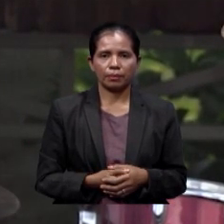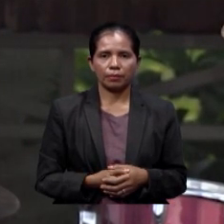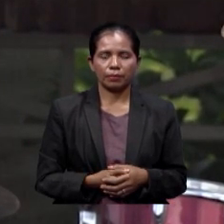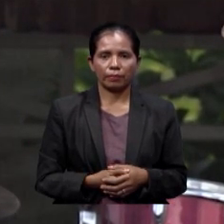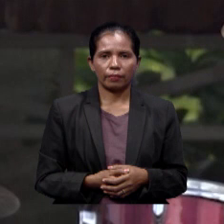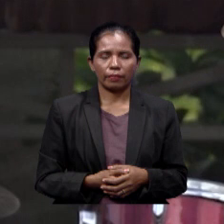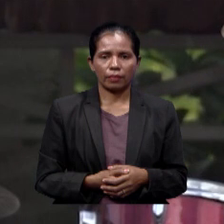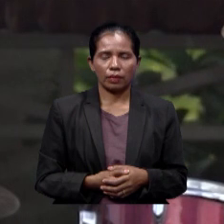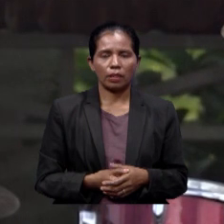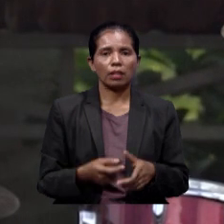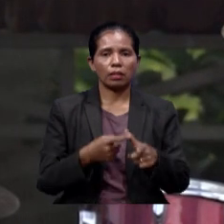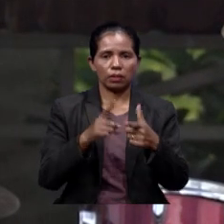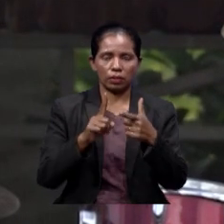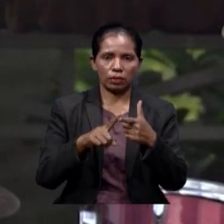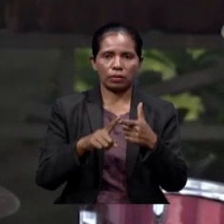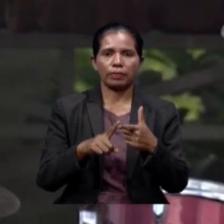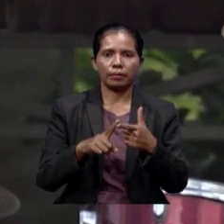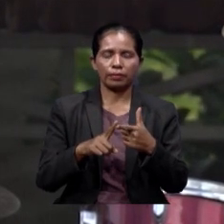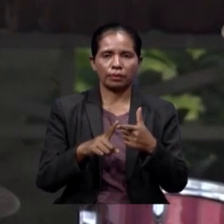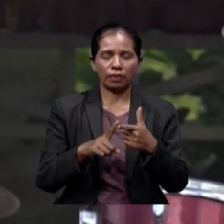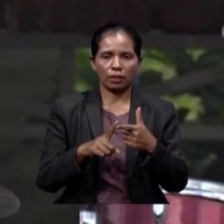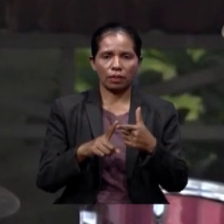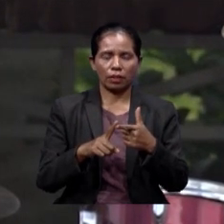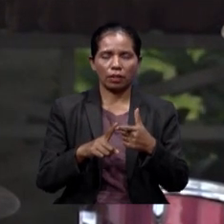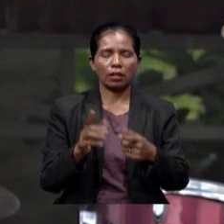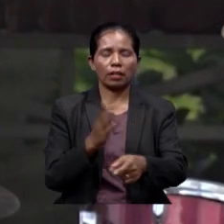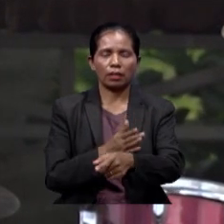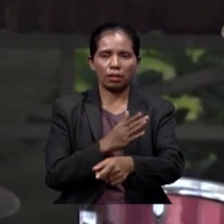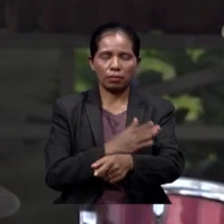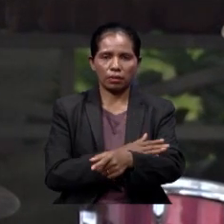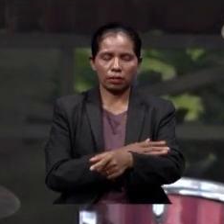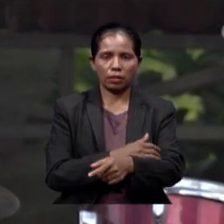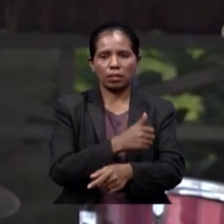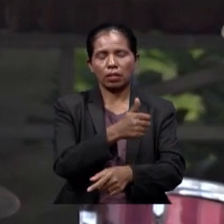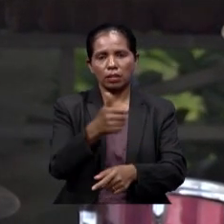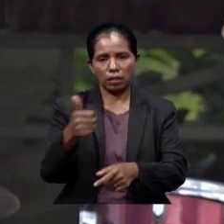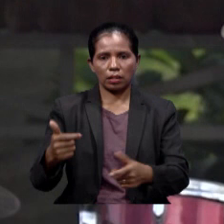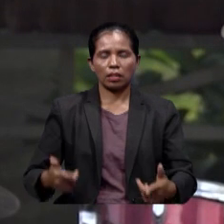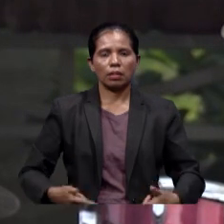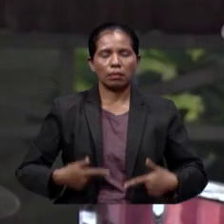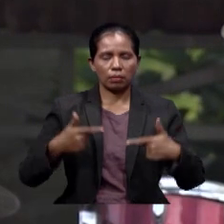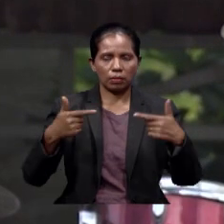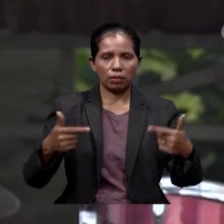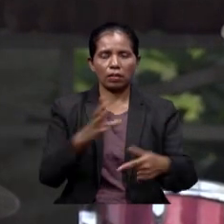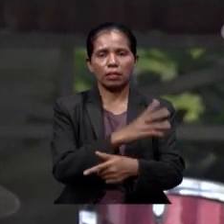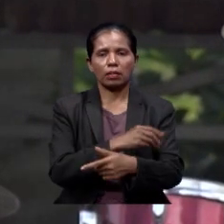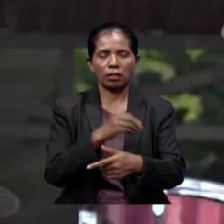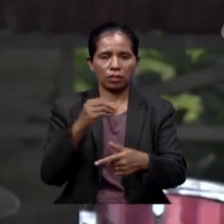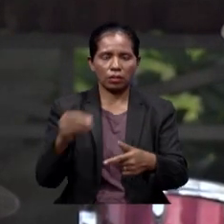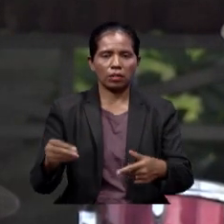Né ponto segundo. Abura sohanaruk ide idak de vida. Abura